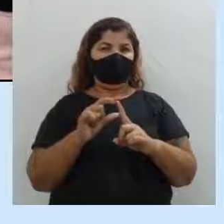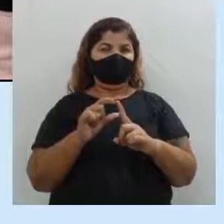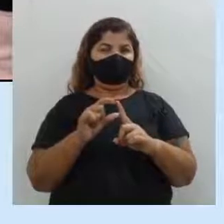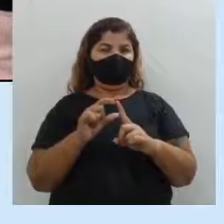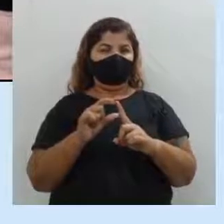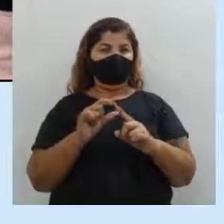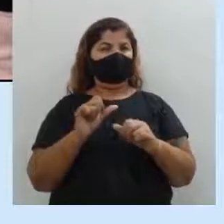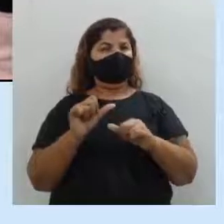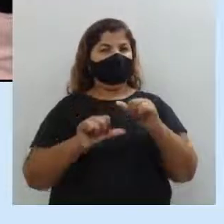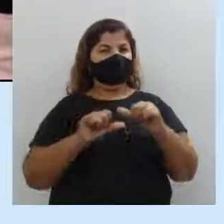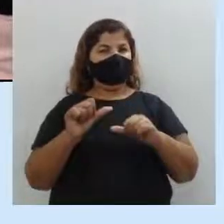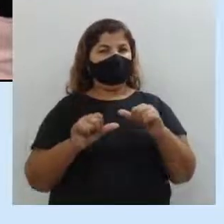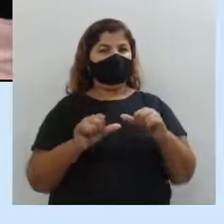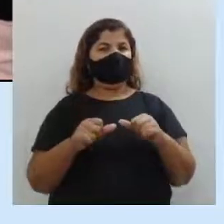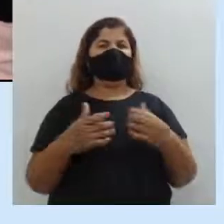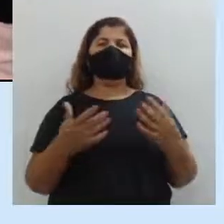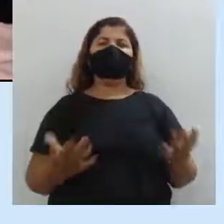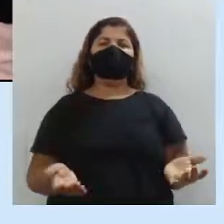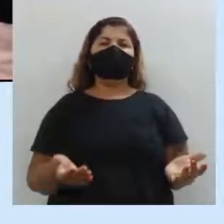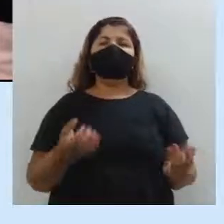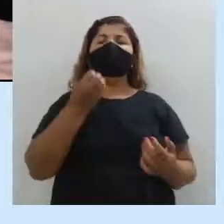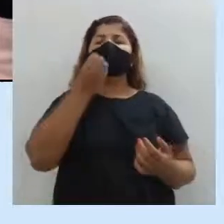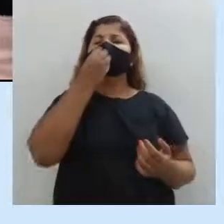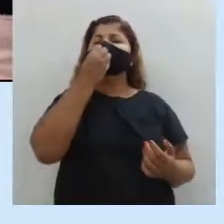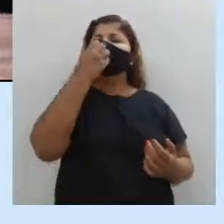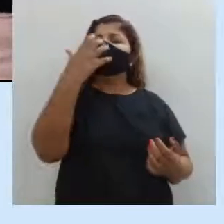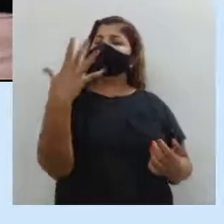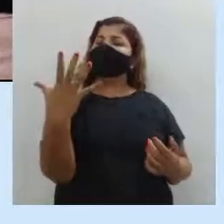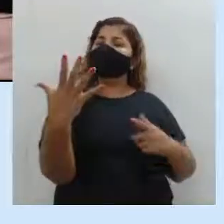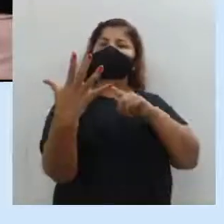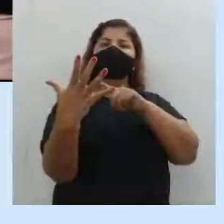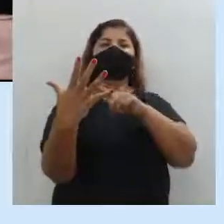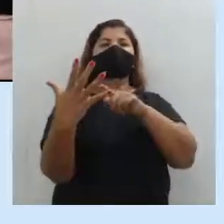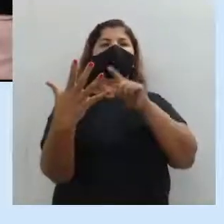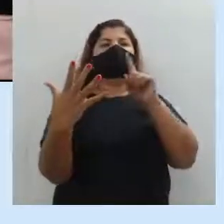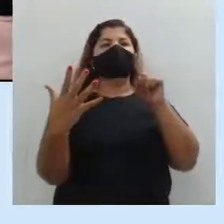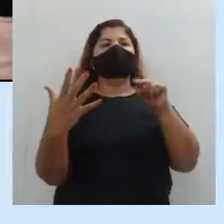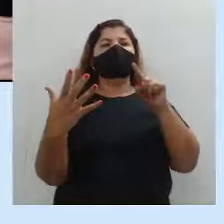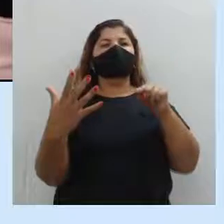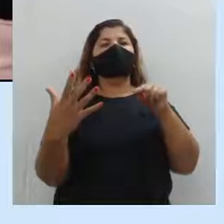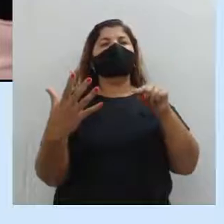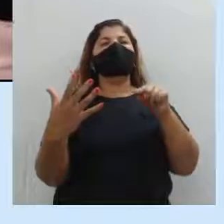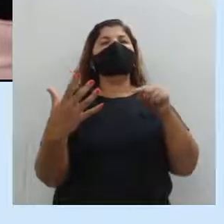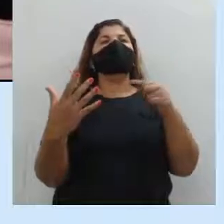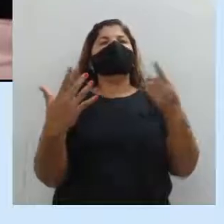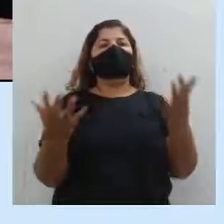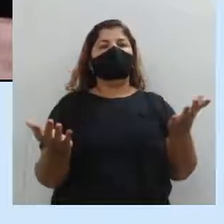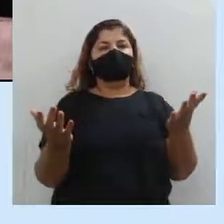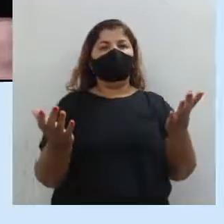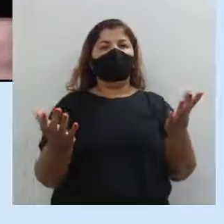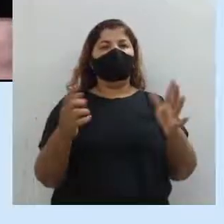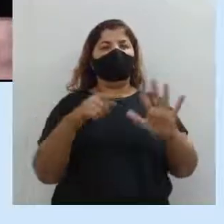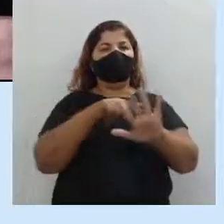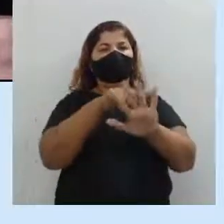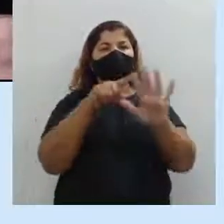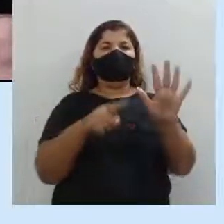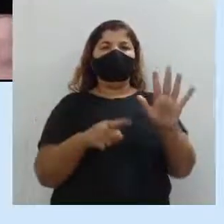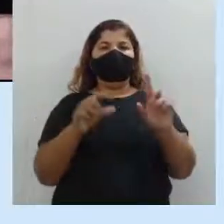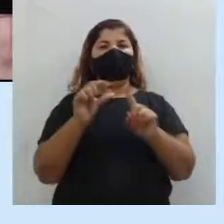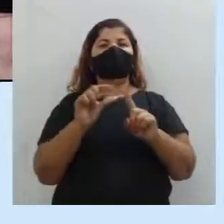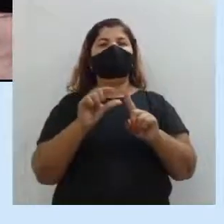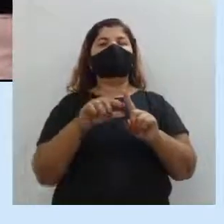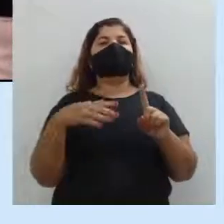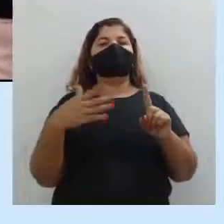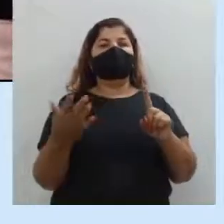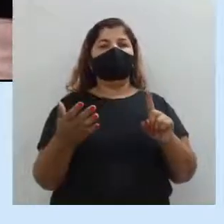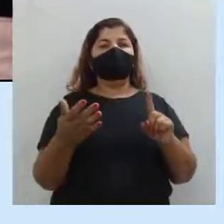Tá certo? E bom é o quê? Bom é pertence a que classe de palavra ou classe gramatical?